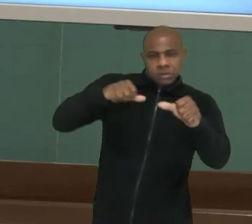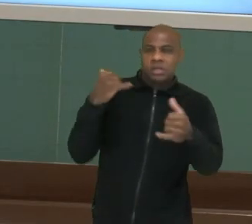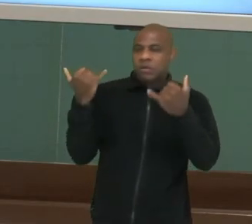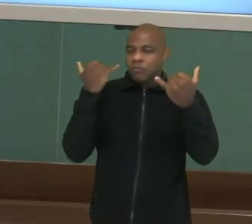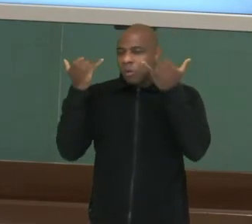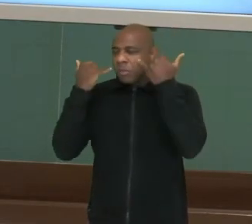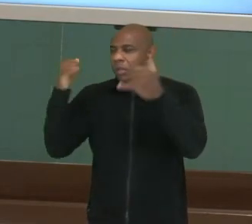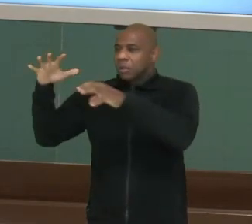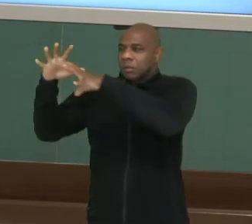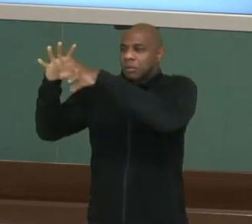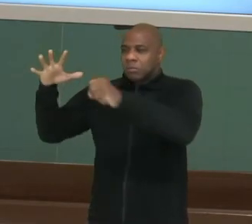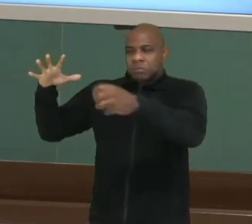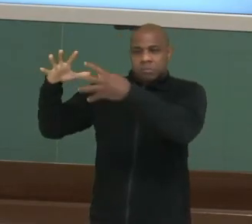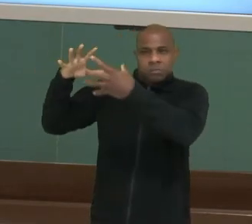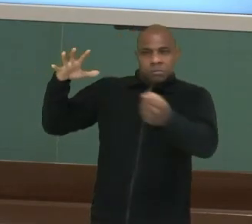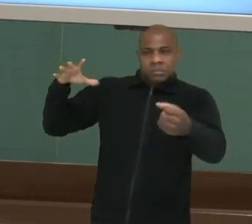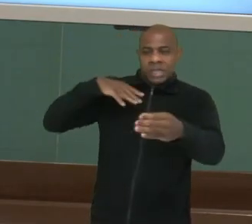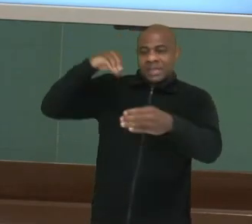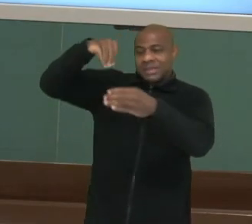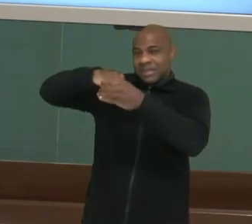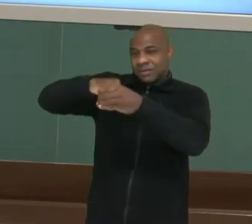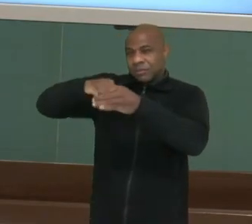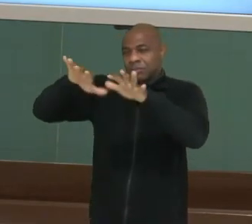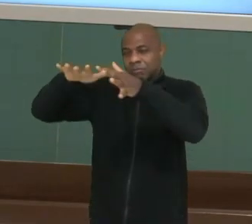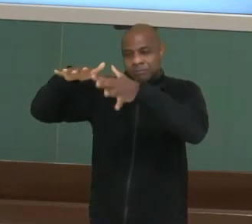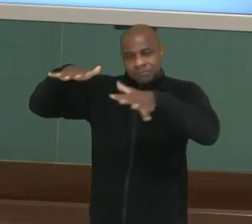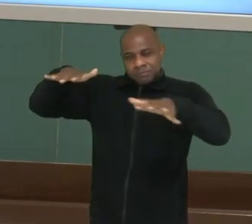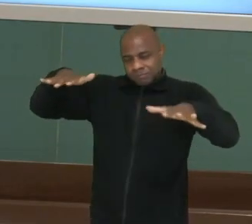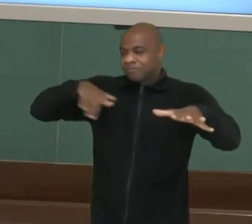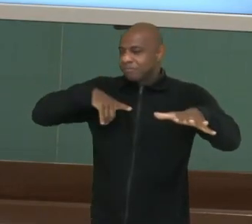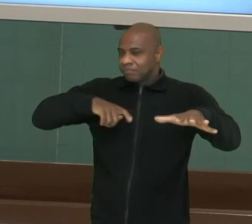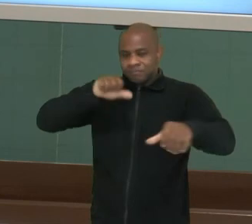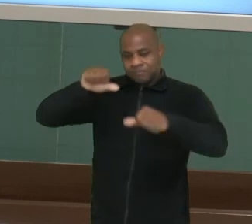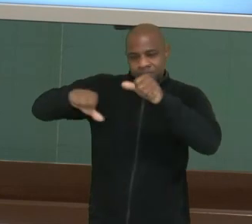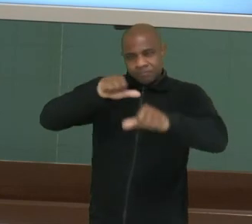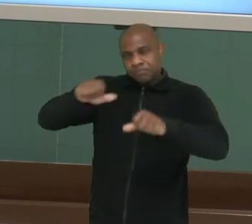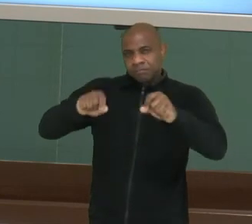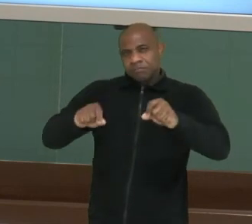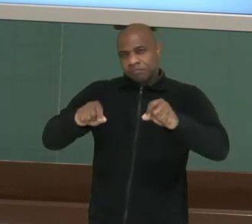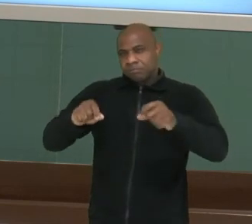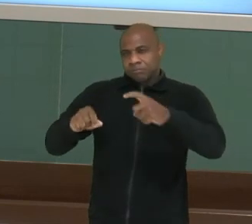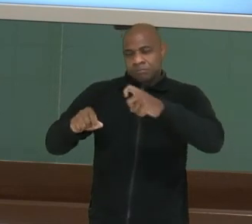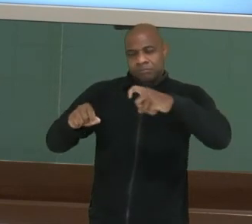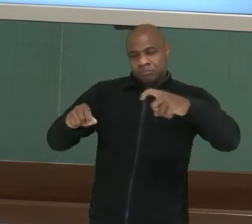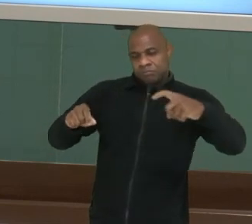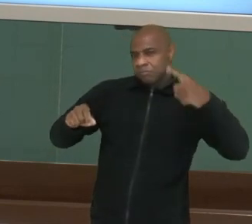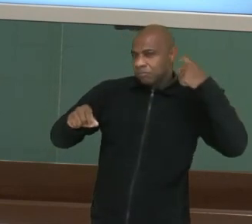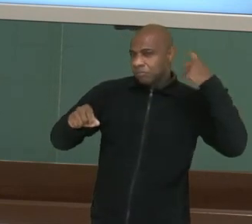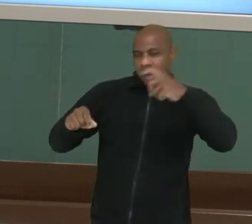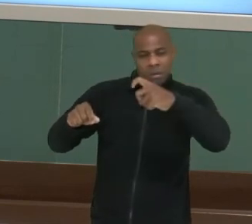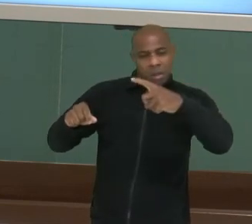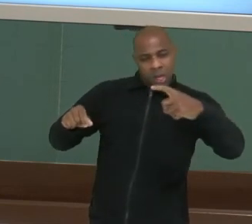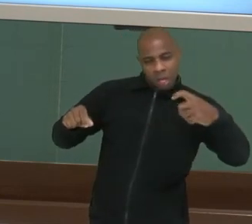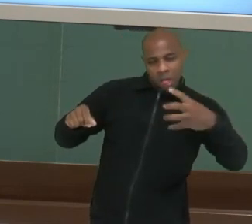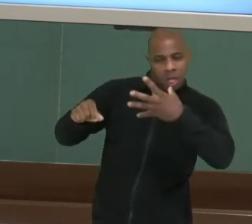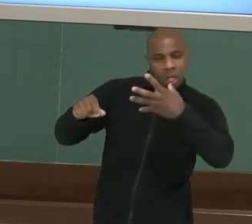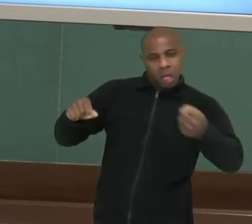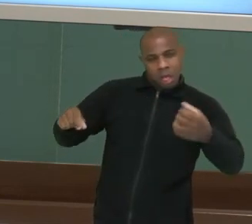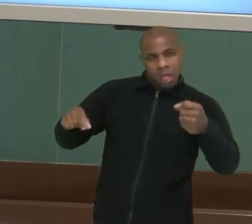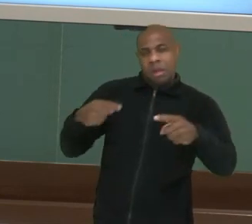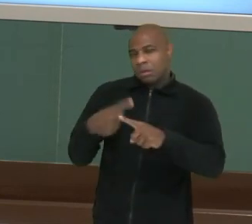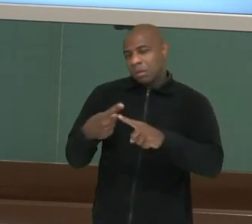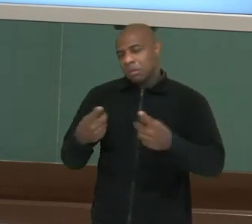que está presente dentro da onda e desse modo é convertido num pulso sonoro. Isso é possível instantaneamente porque a